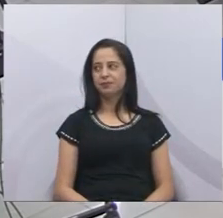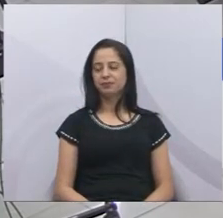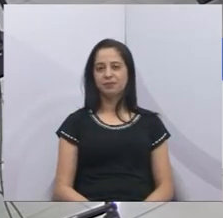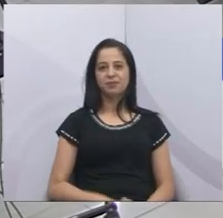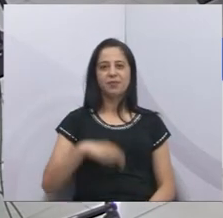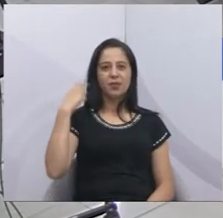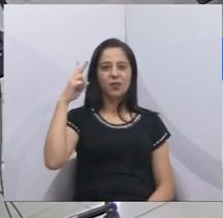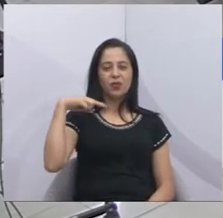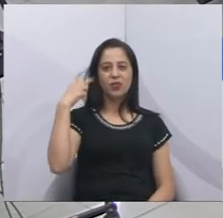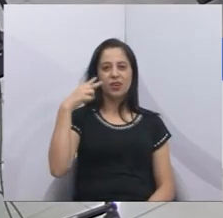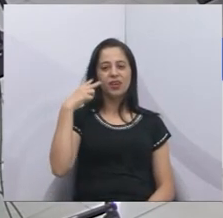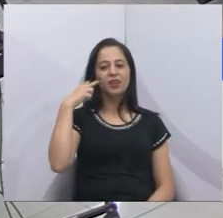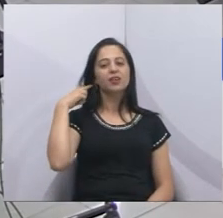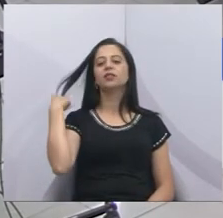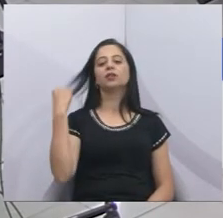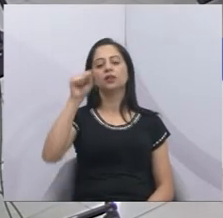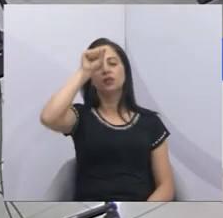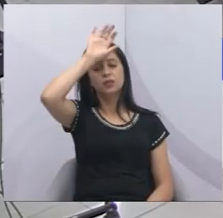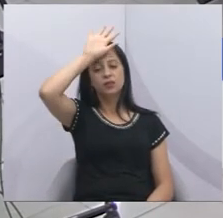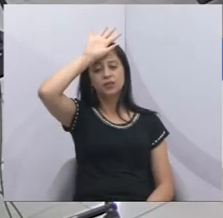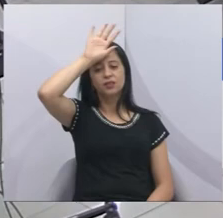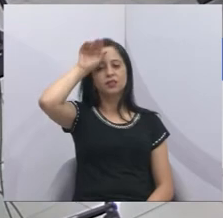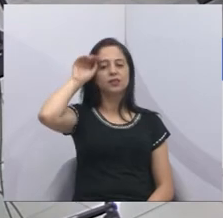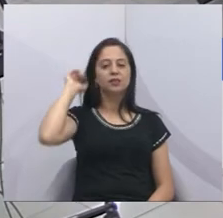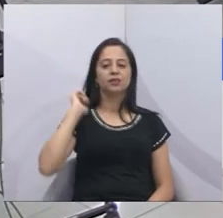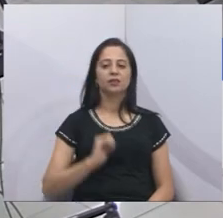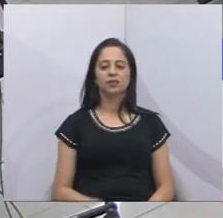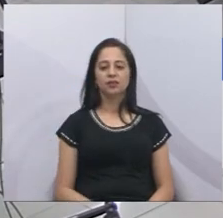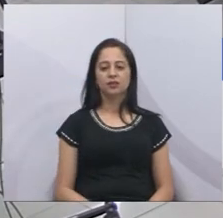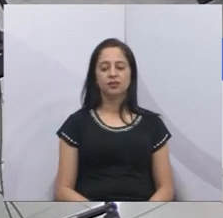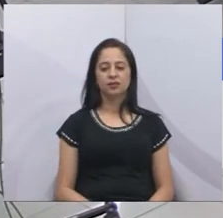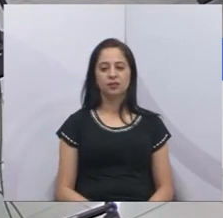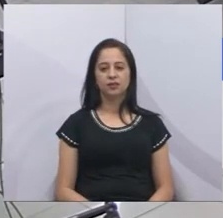Como vota o vereador Dr. Rodrigo Salomão?